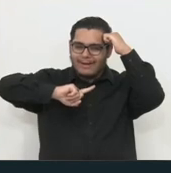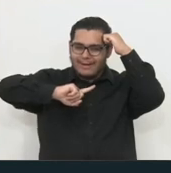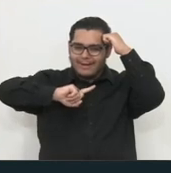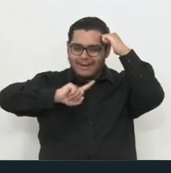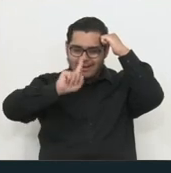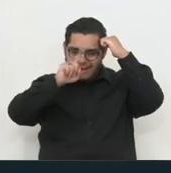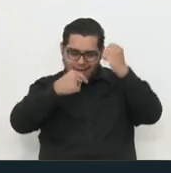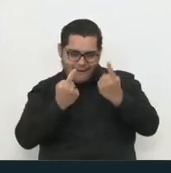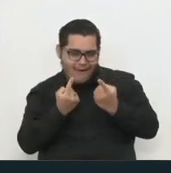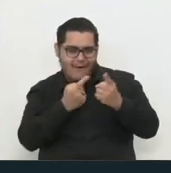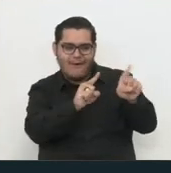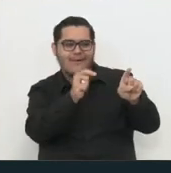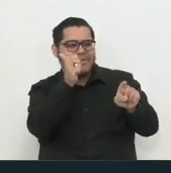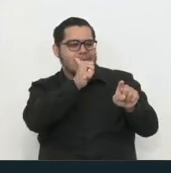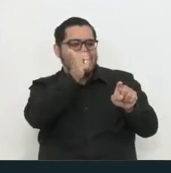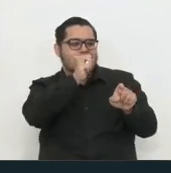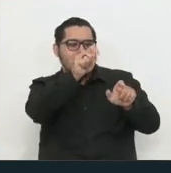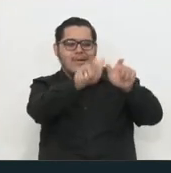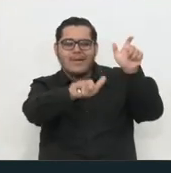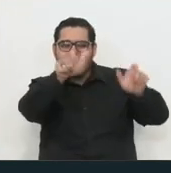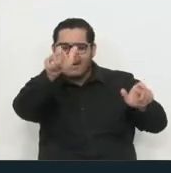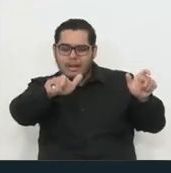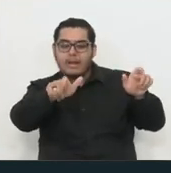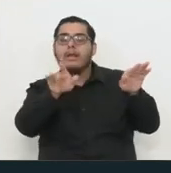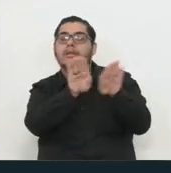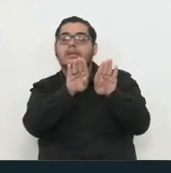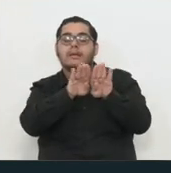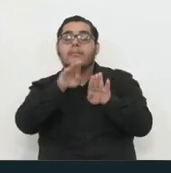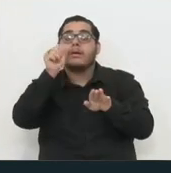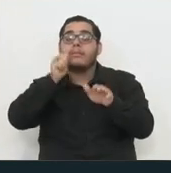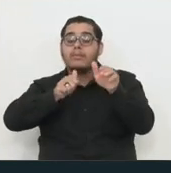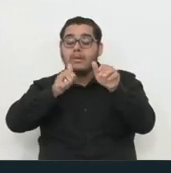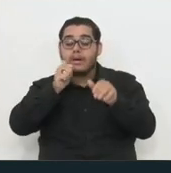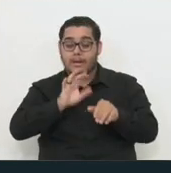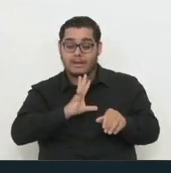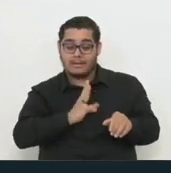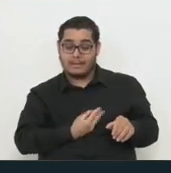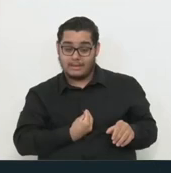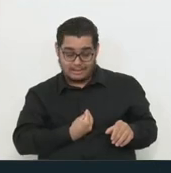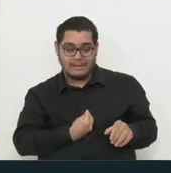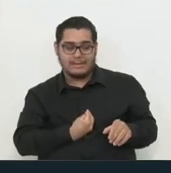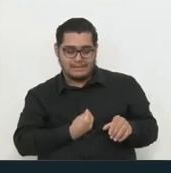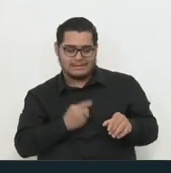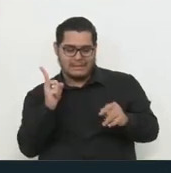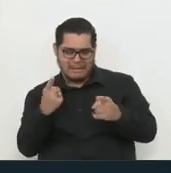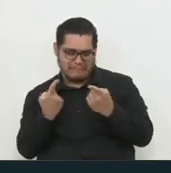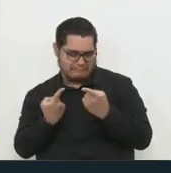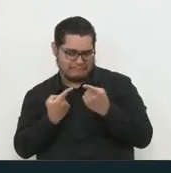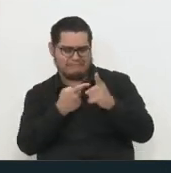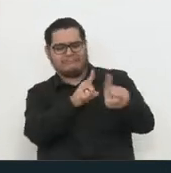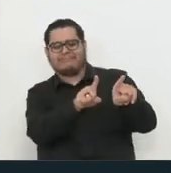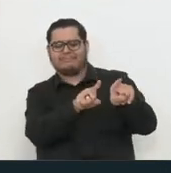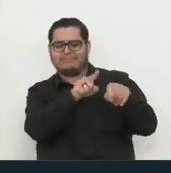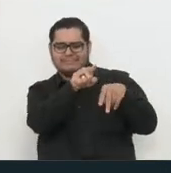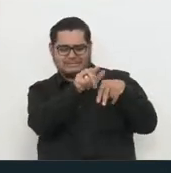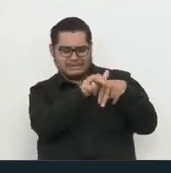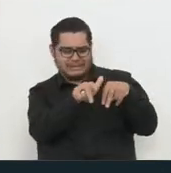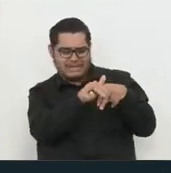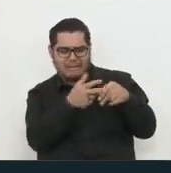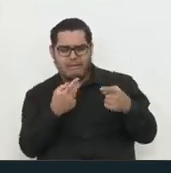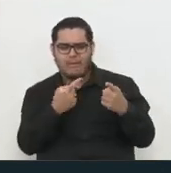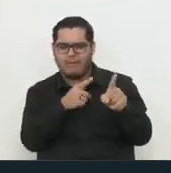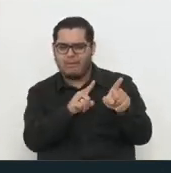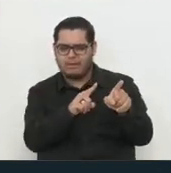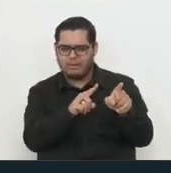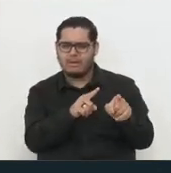atacando especialmente mulheres trans ironizando identidades de gênero Moção de